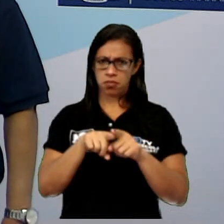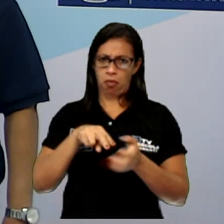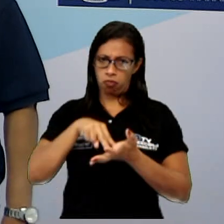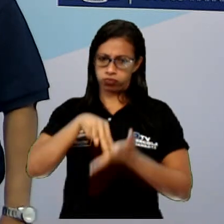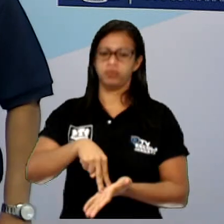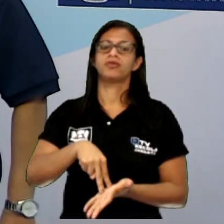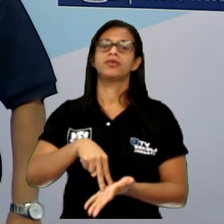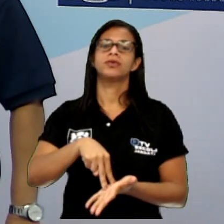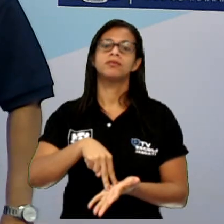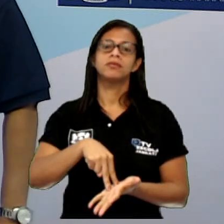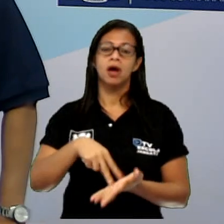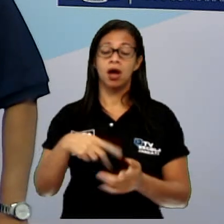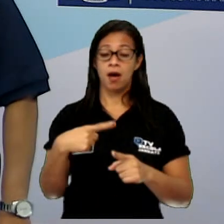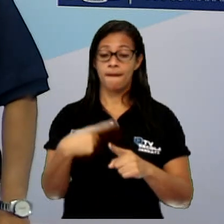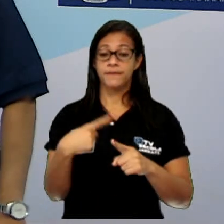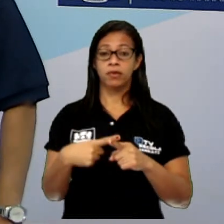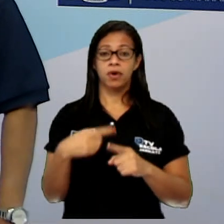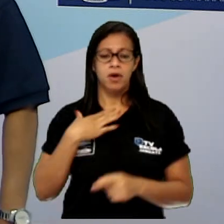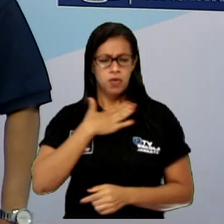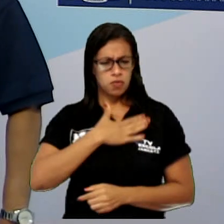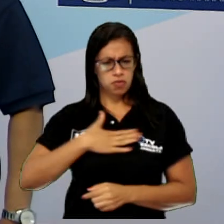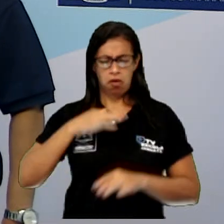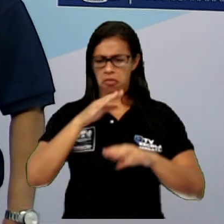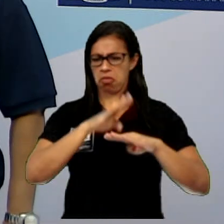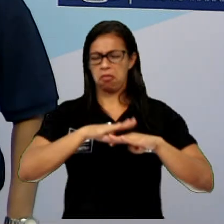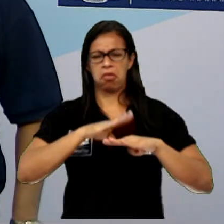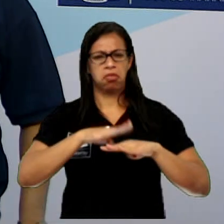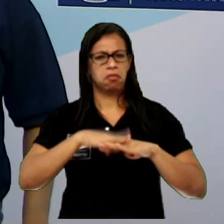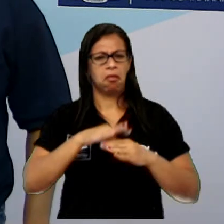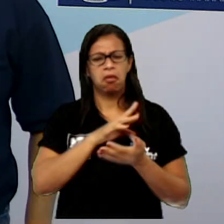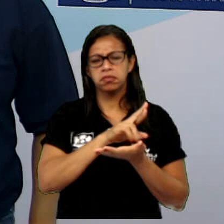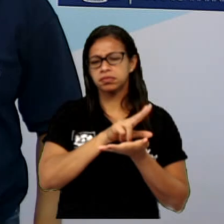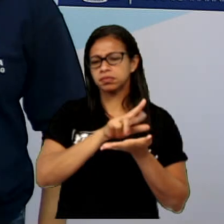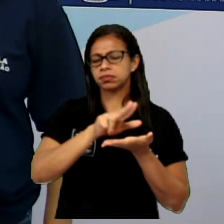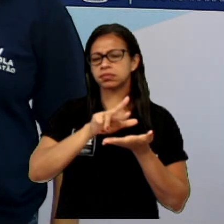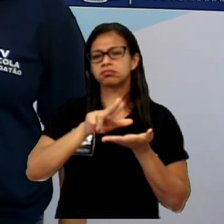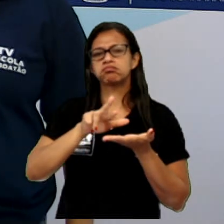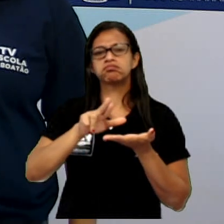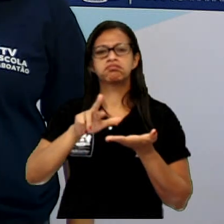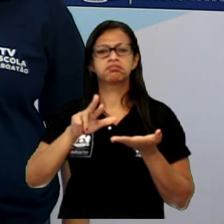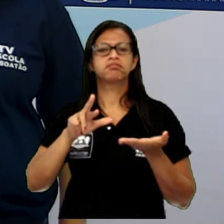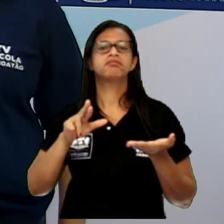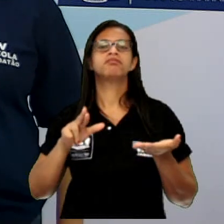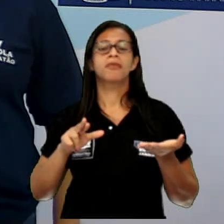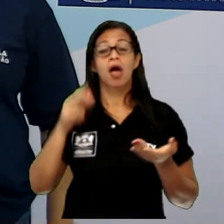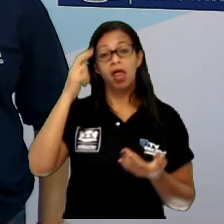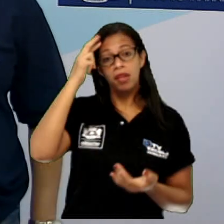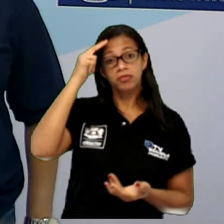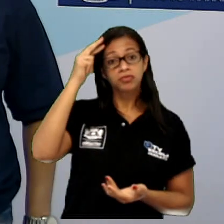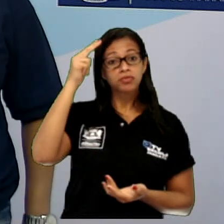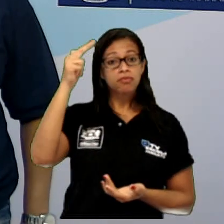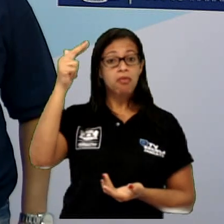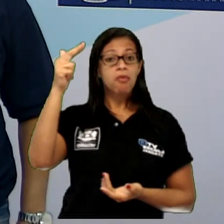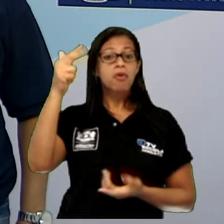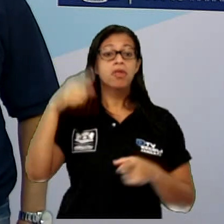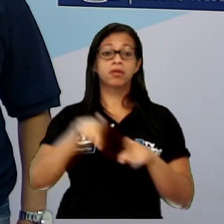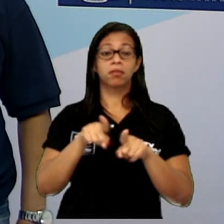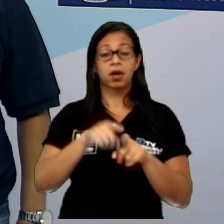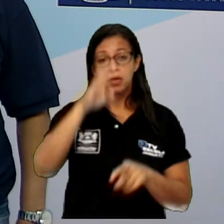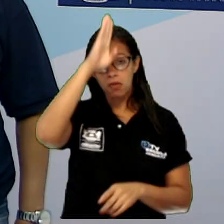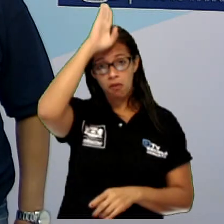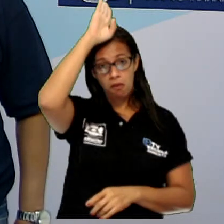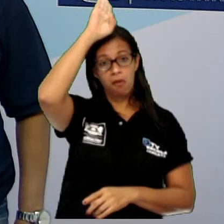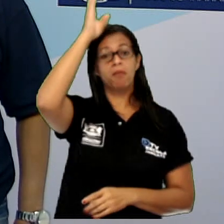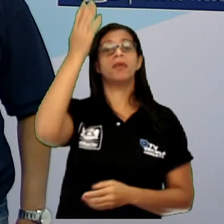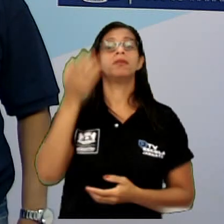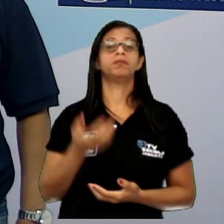de literatura, ele gostava de matemática, gostava muito da história de Roma. Então a gente percebe aí que de onde